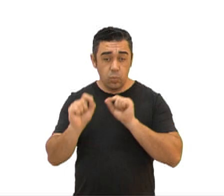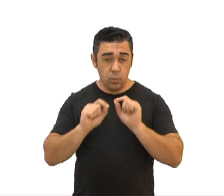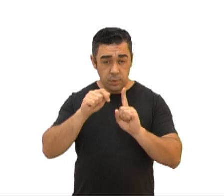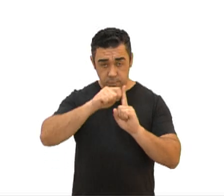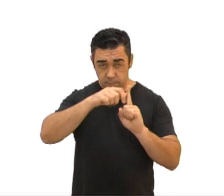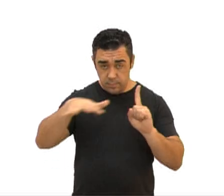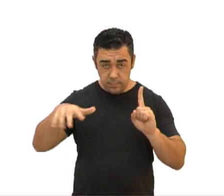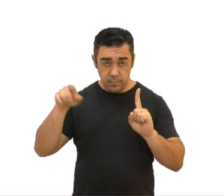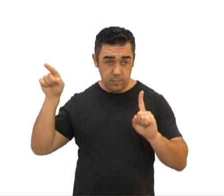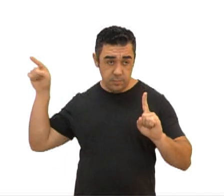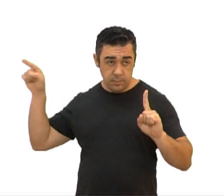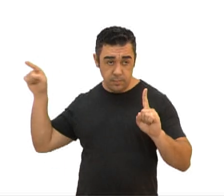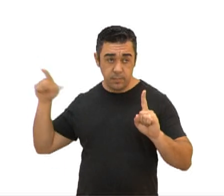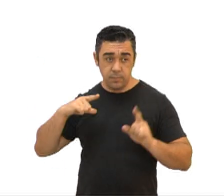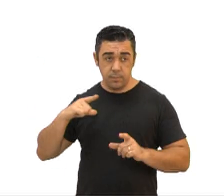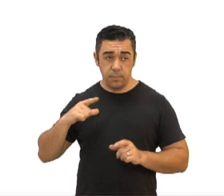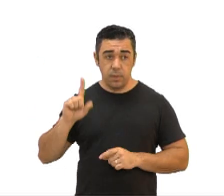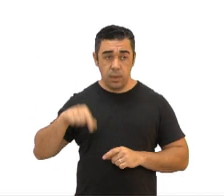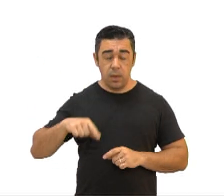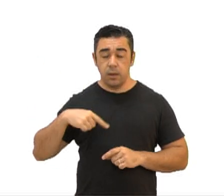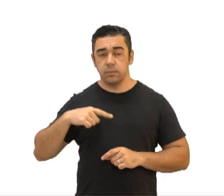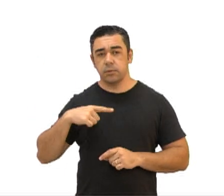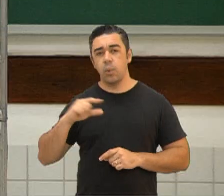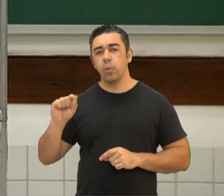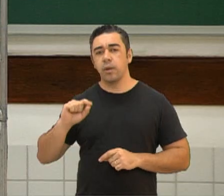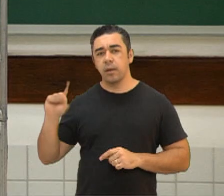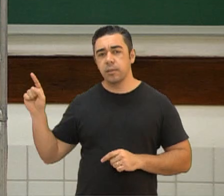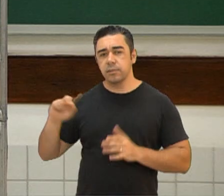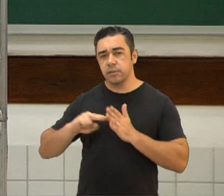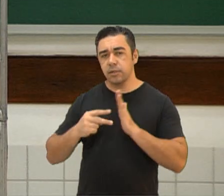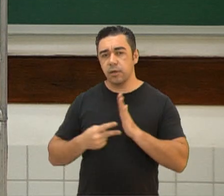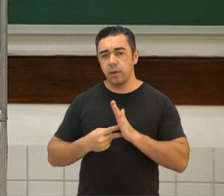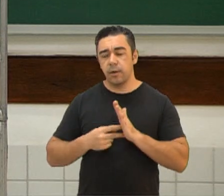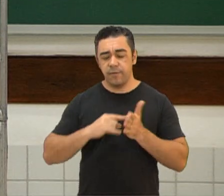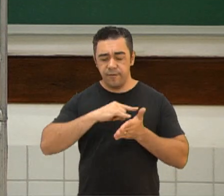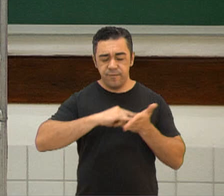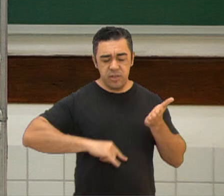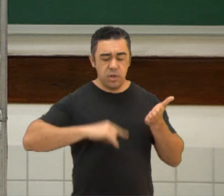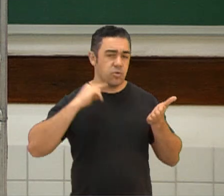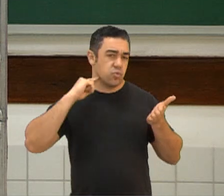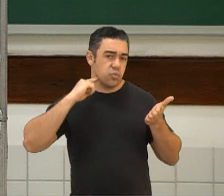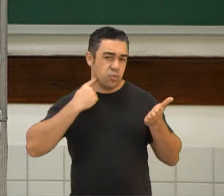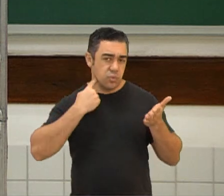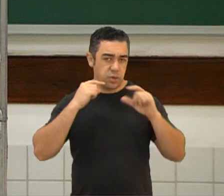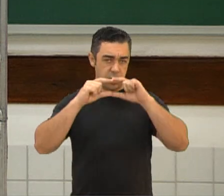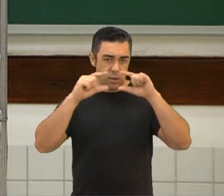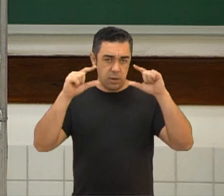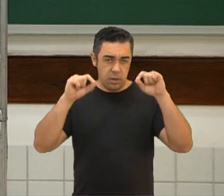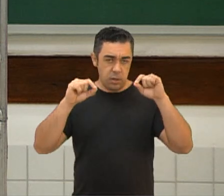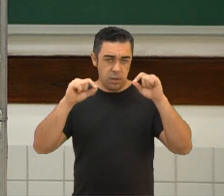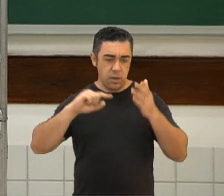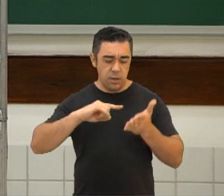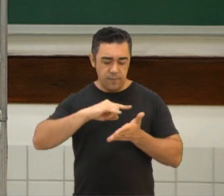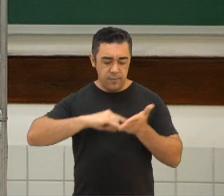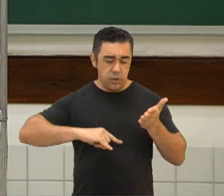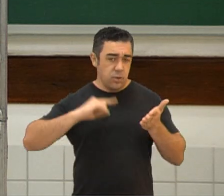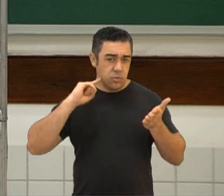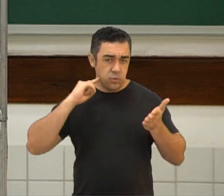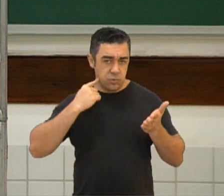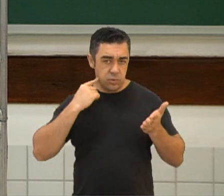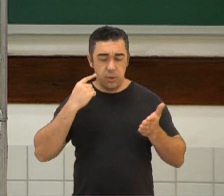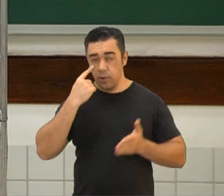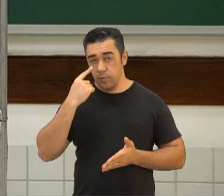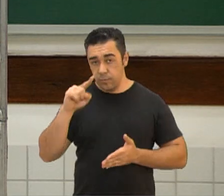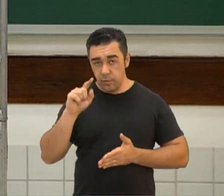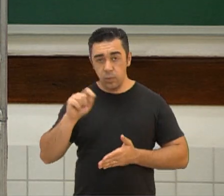linguagem presente nesse fragmento, tendo em consideração que a expressão ficha suja está em destaque, né? Então, vocês vão tentar